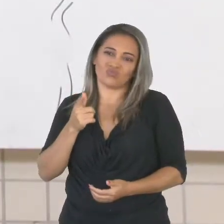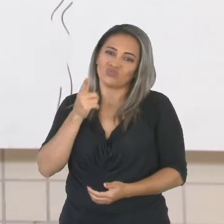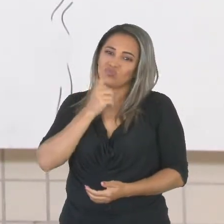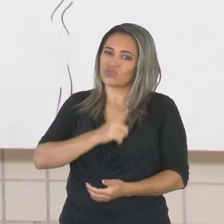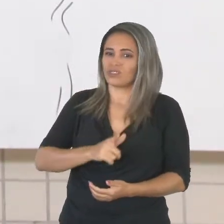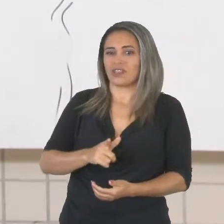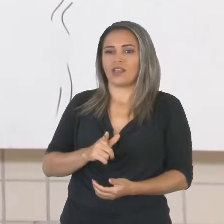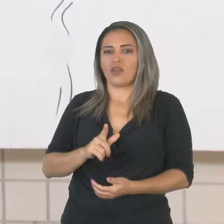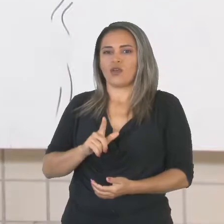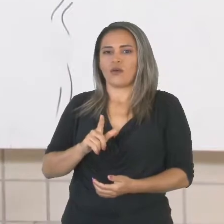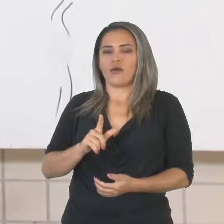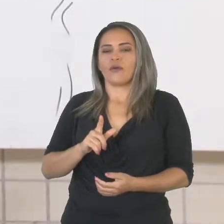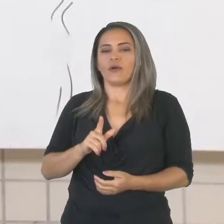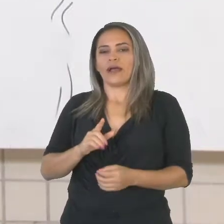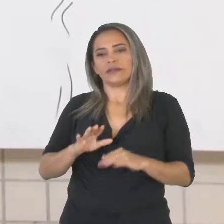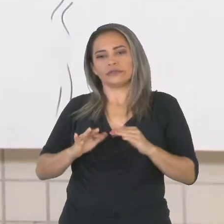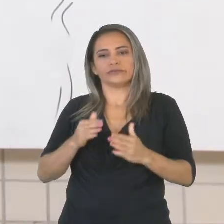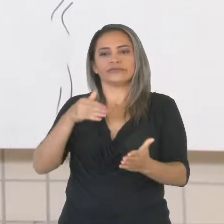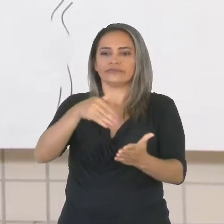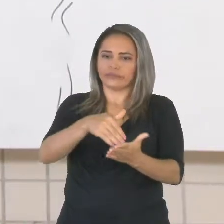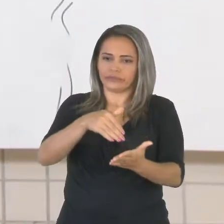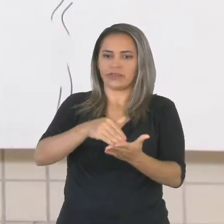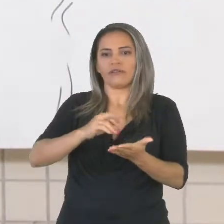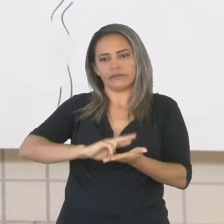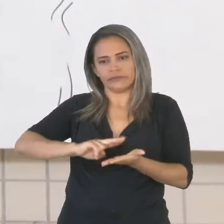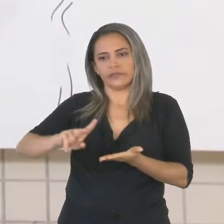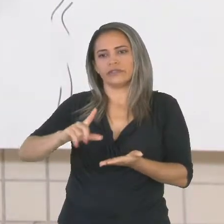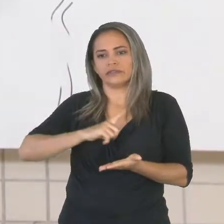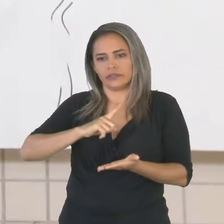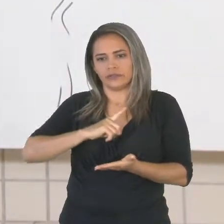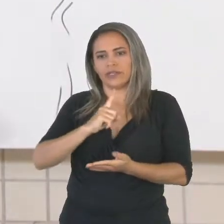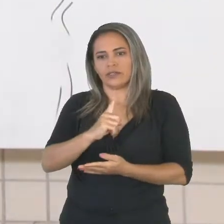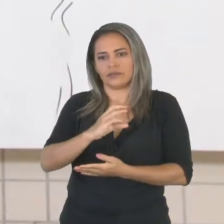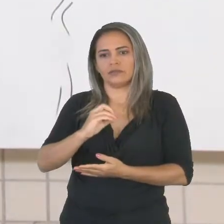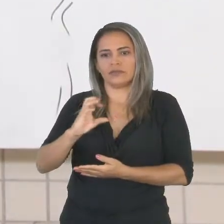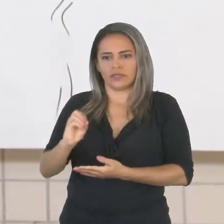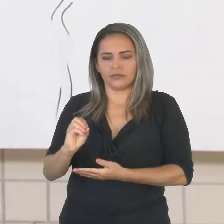e isso no final vai implicar uma diferença para 100,